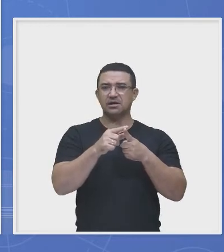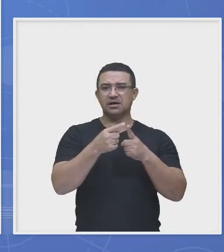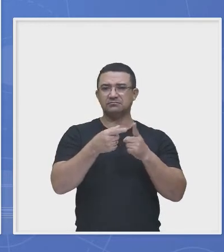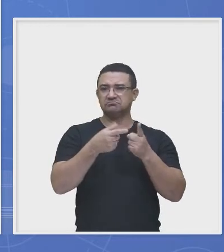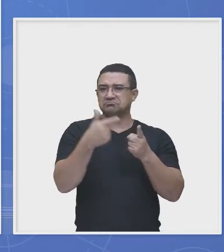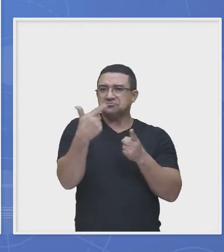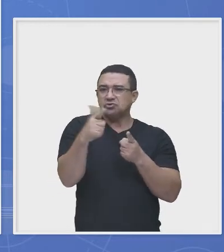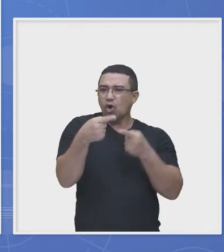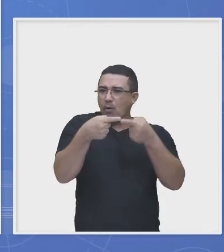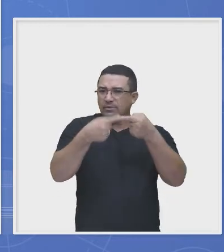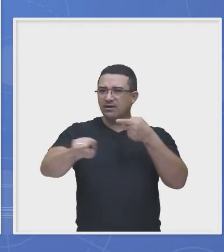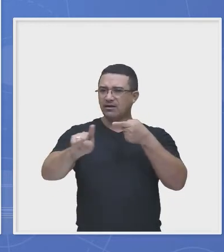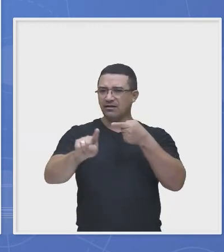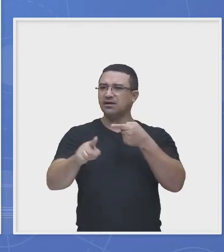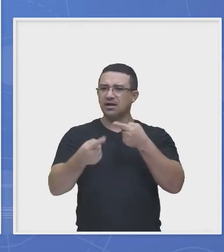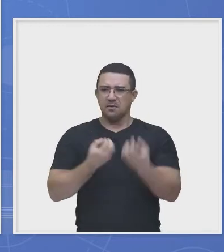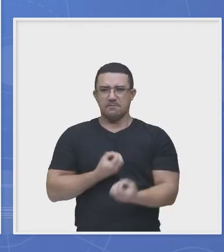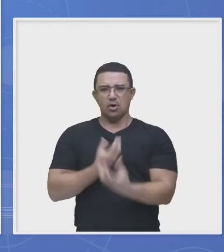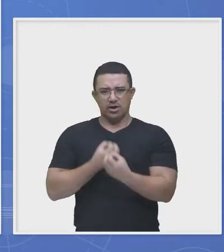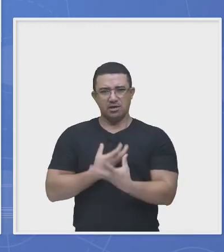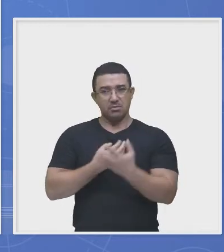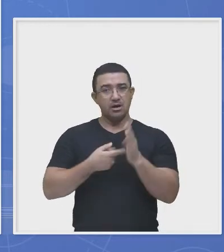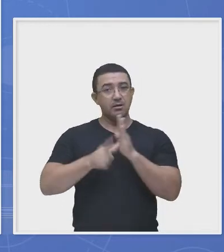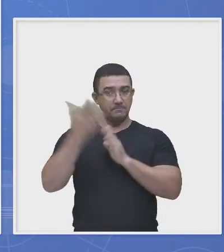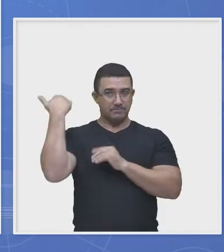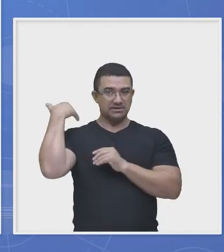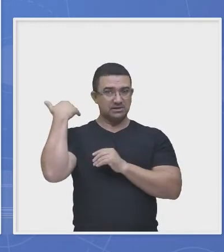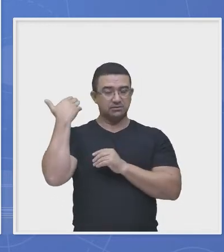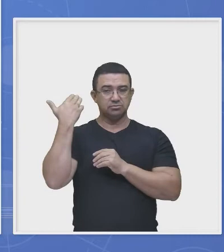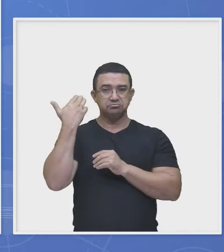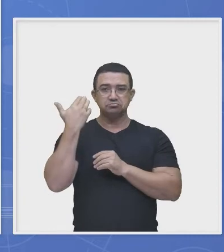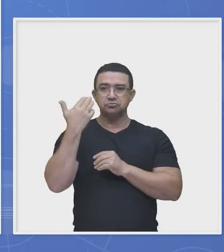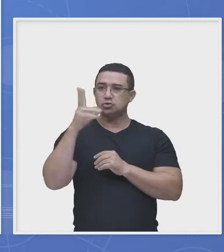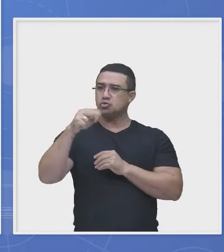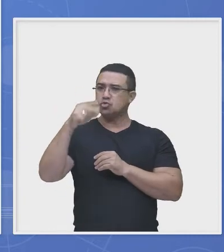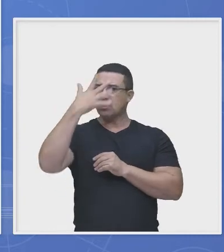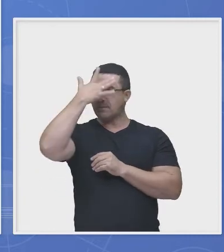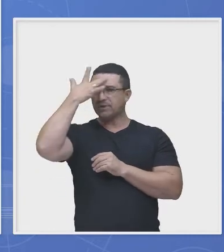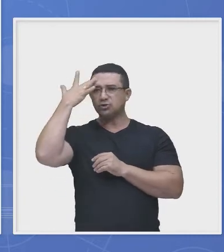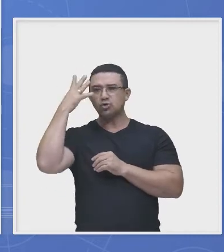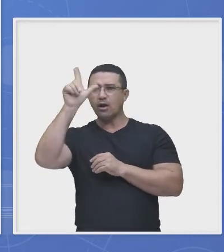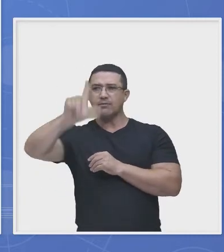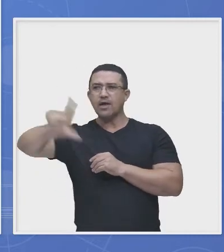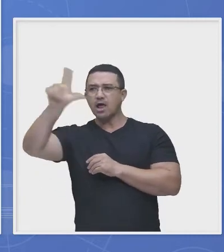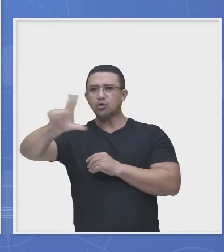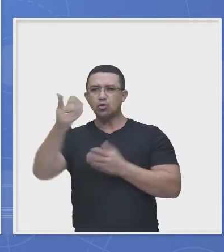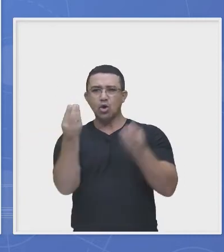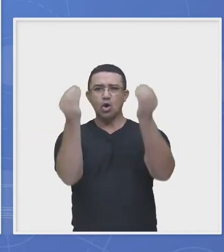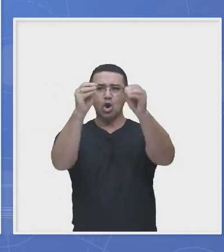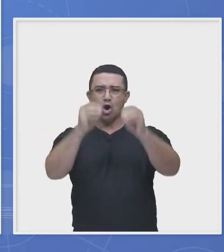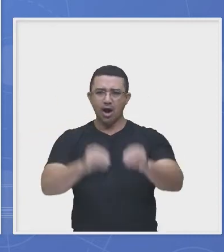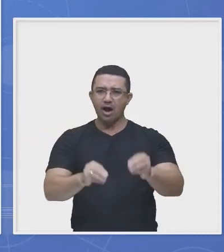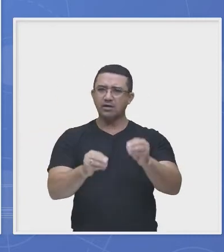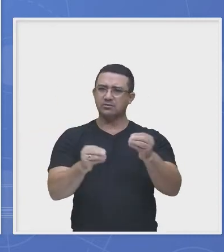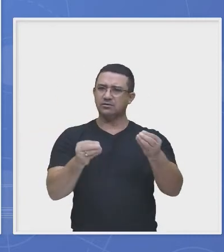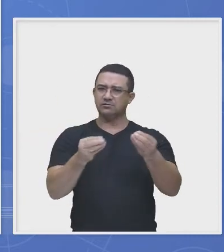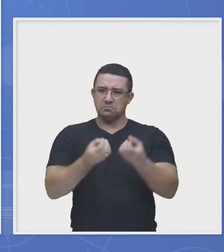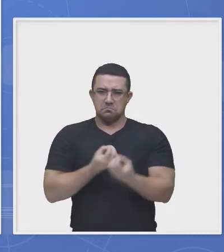antipoético, certo? Que não faziam parte da produção literária, da produção de sonetos, de